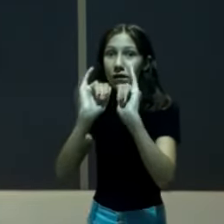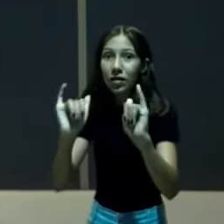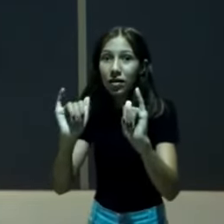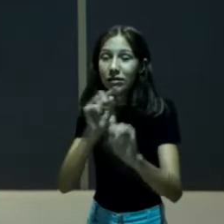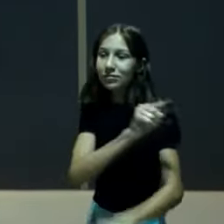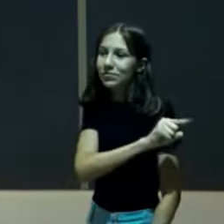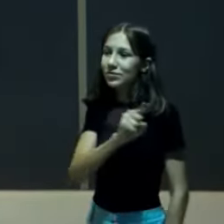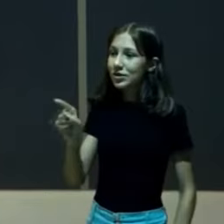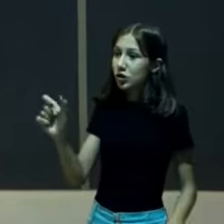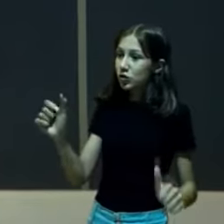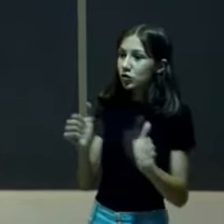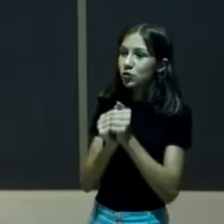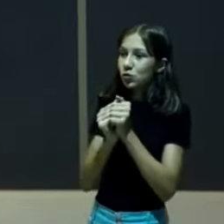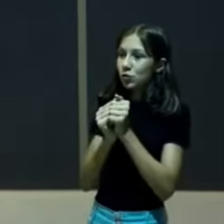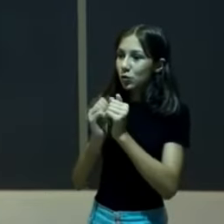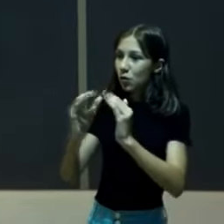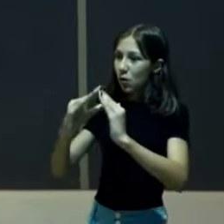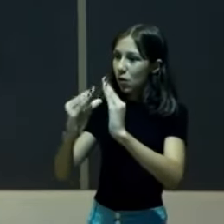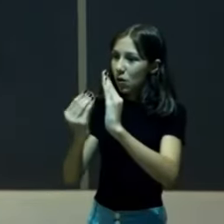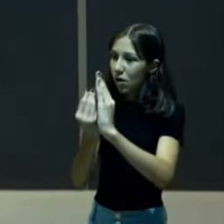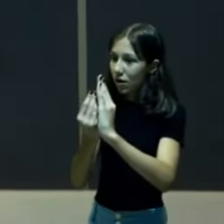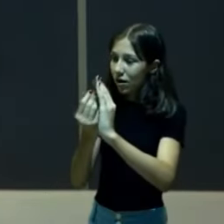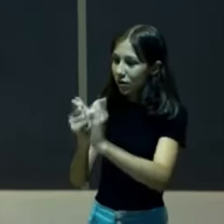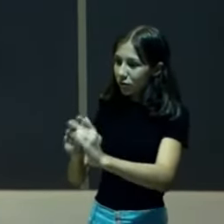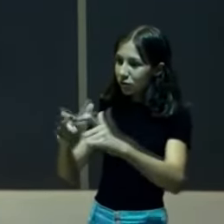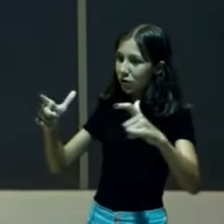Vocês têm parte no crescimento do reino, da obra de Deus.